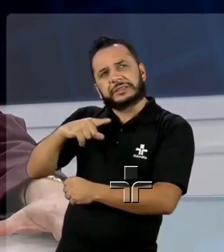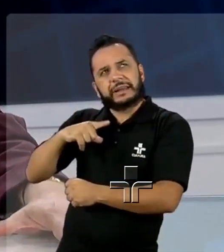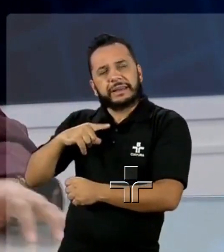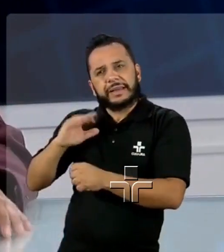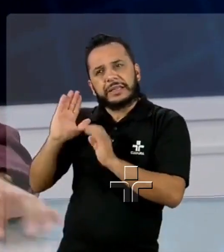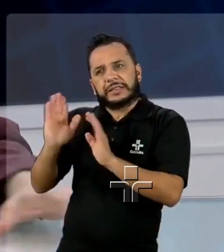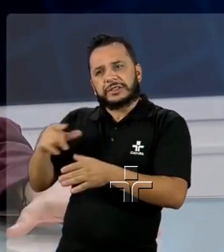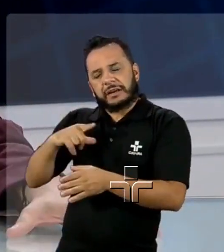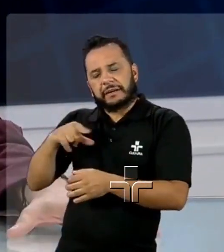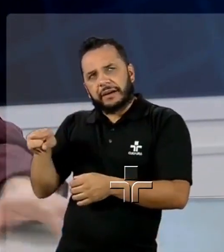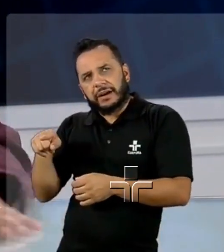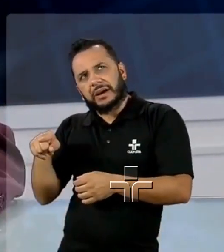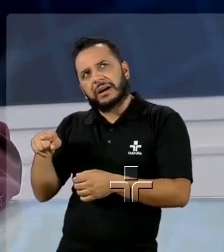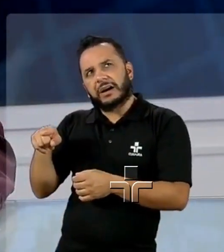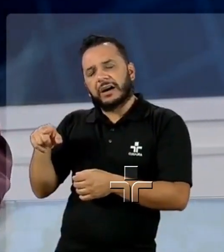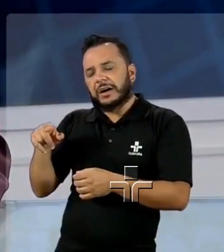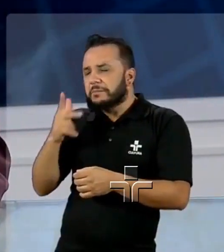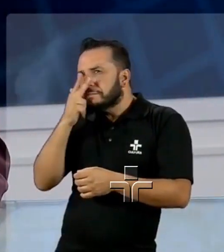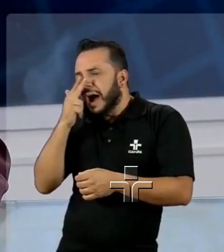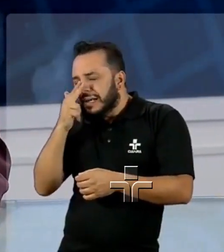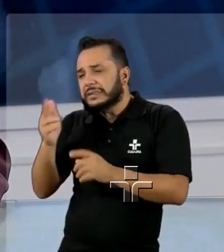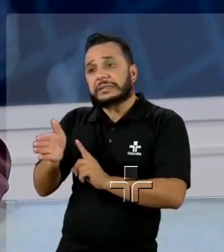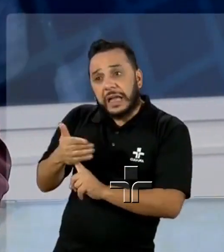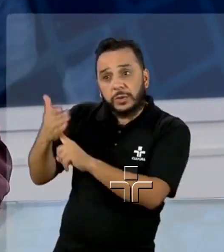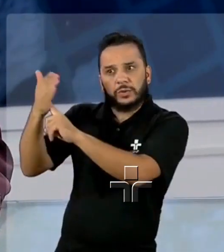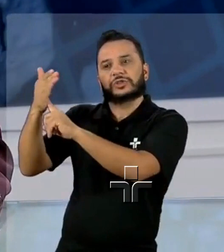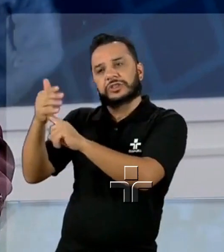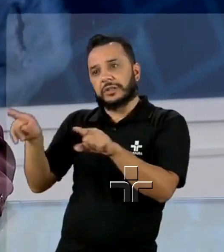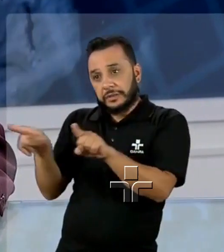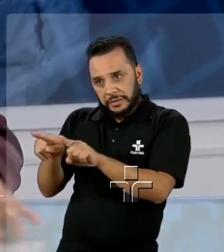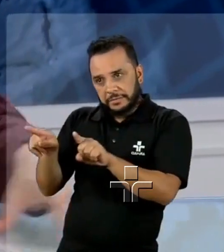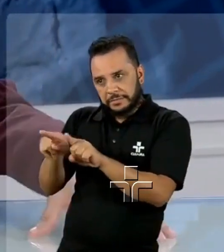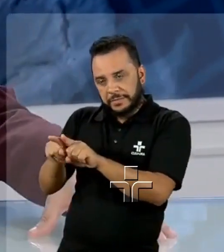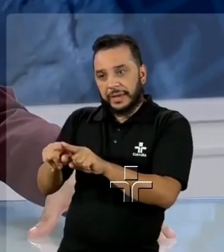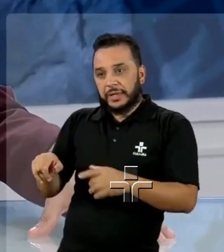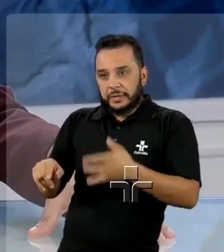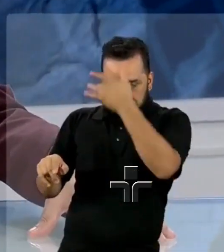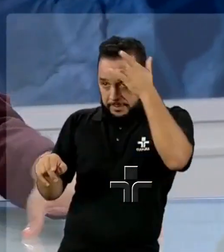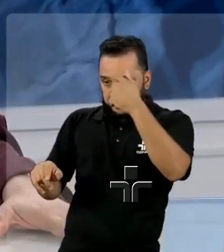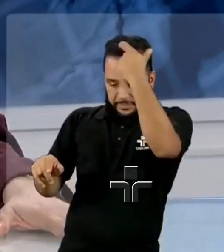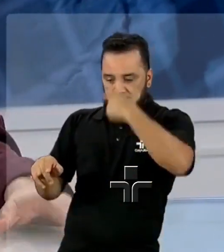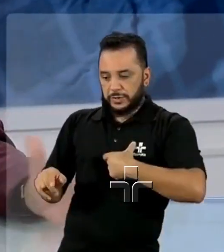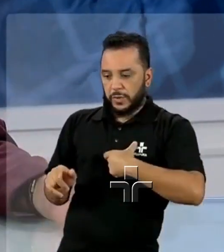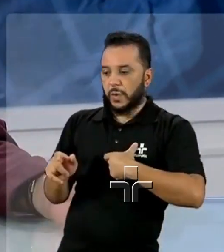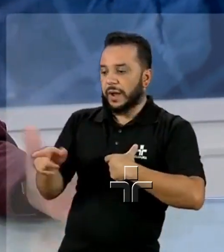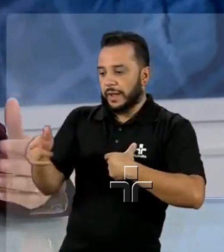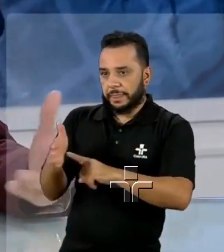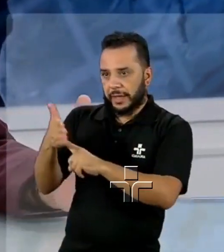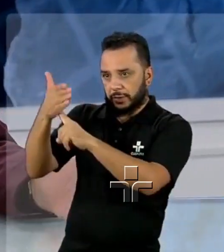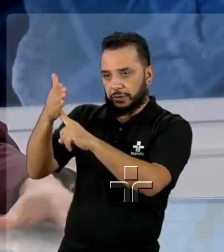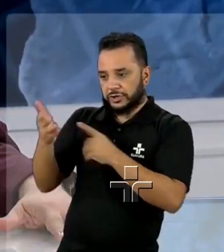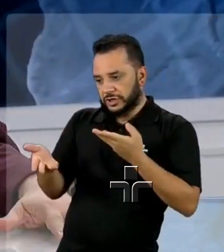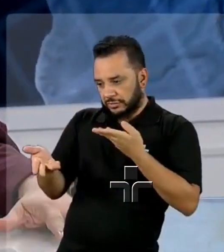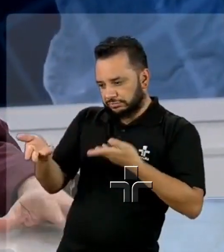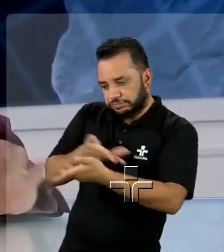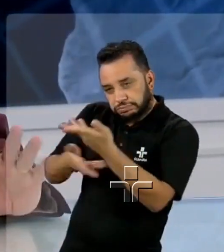dos algoritmos, da inteligência artificial e da futura interação entre matéria orgânica e inorgânica, que alguns chamam de carbonos